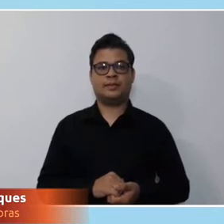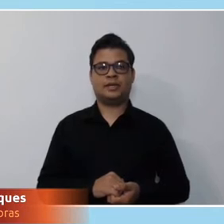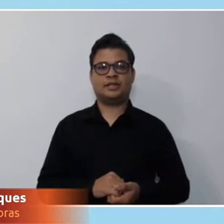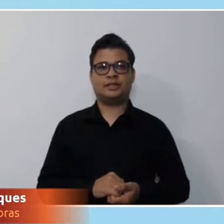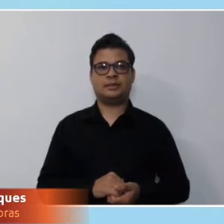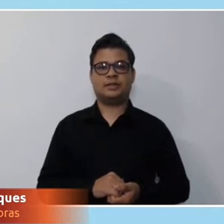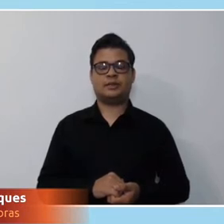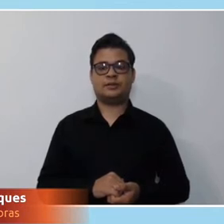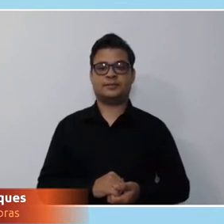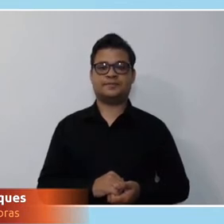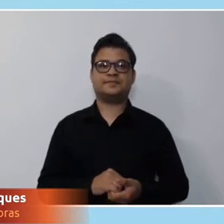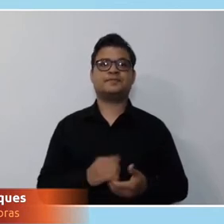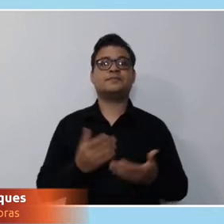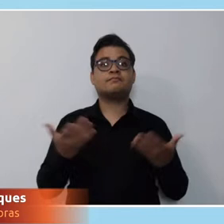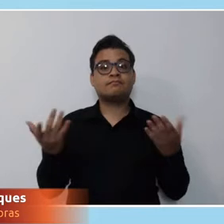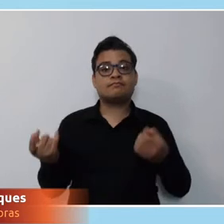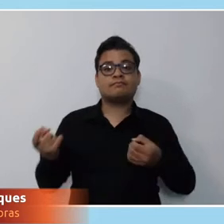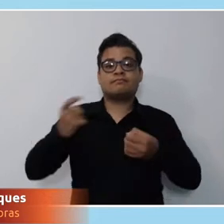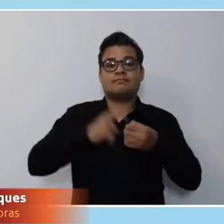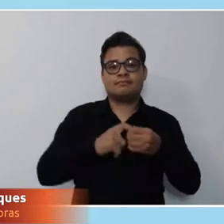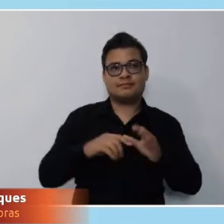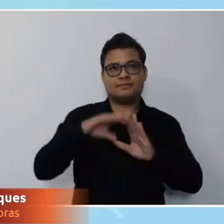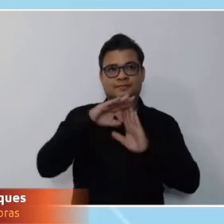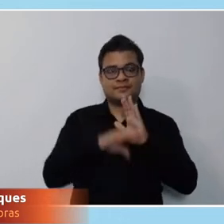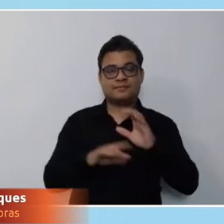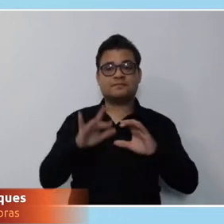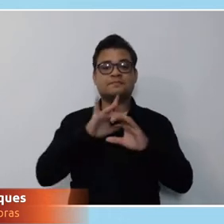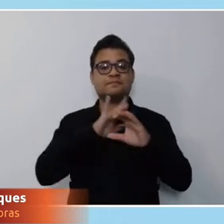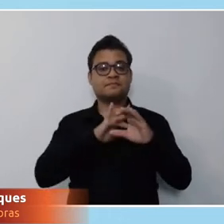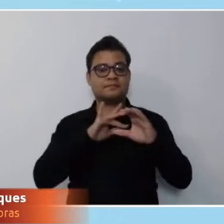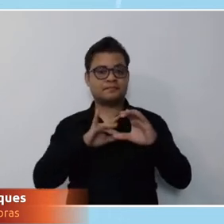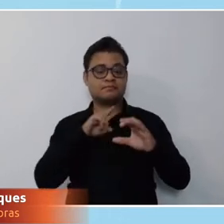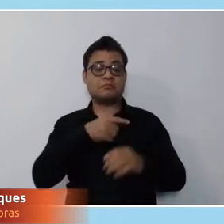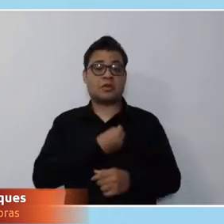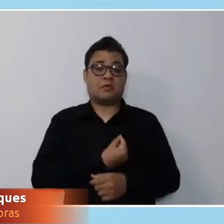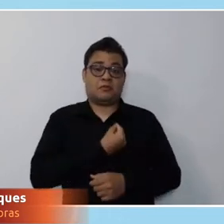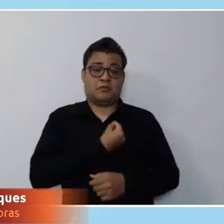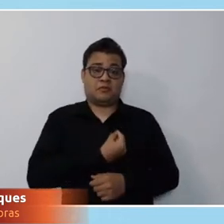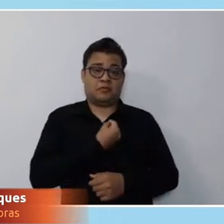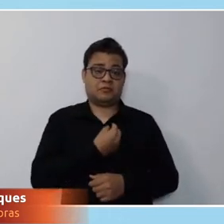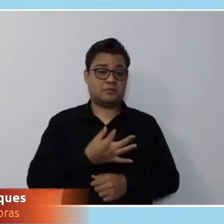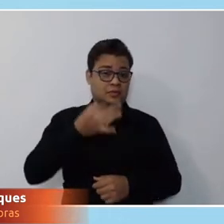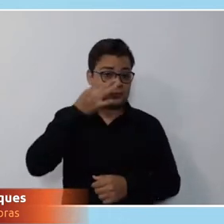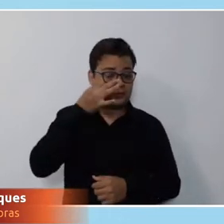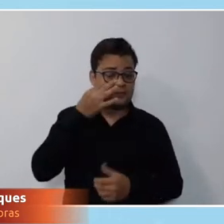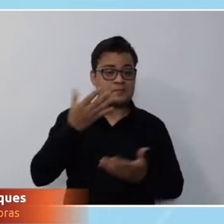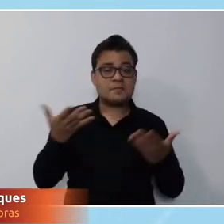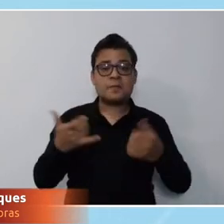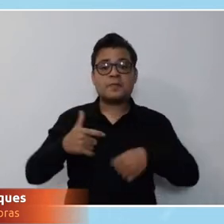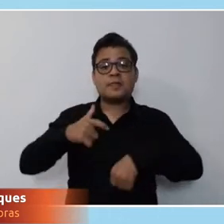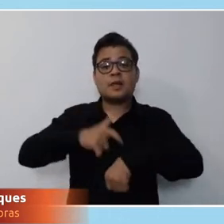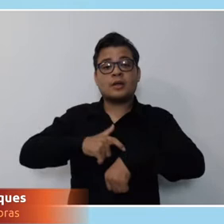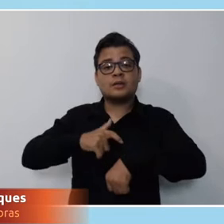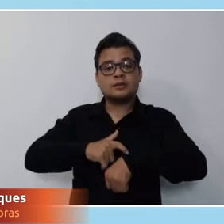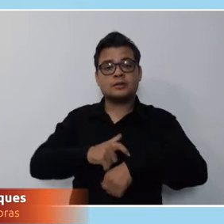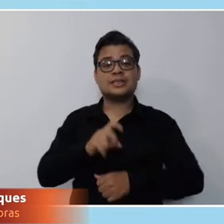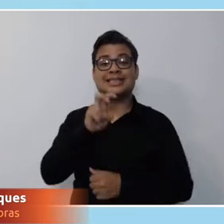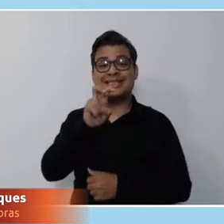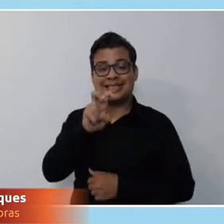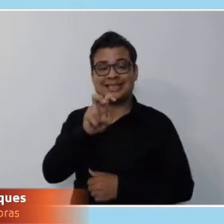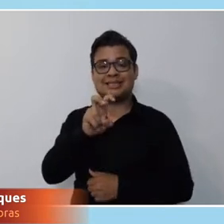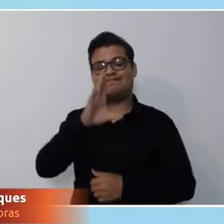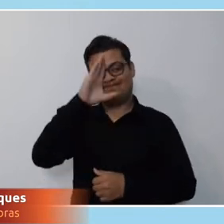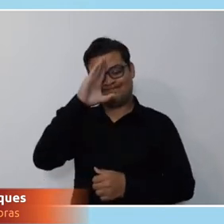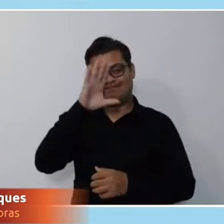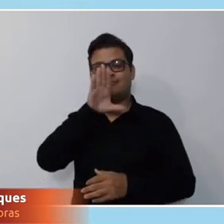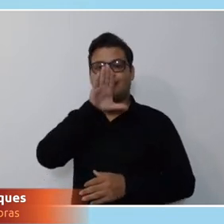Estamos de volta com Conexões dessa quinta-feira, ao vivo. Agora são exatamente 5 horas da tarde. Eu